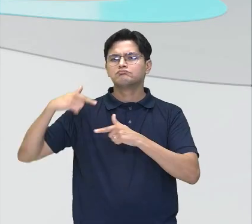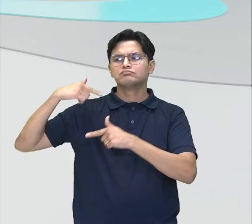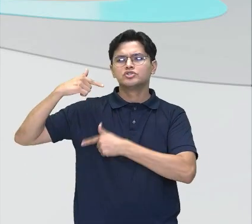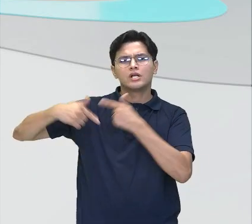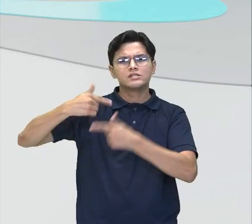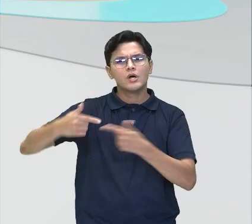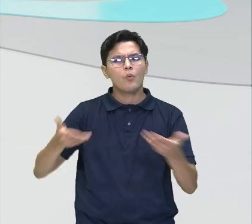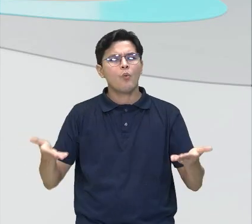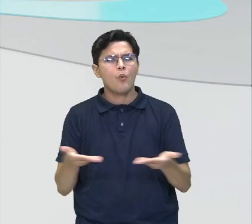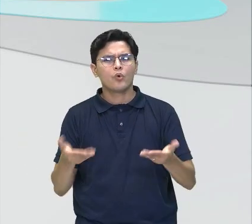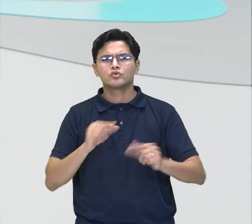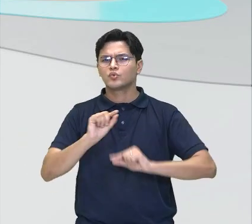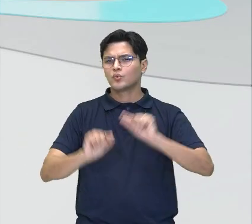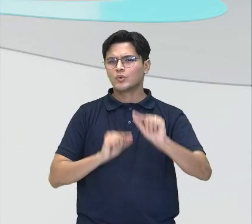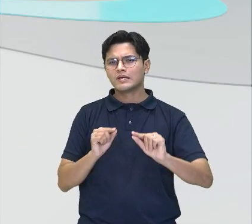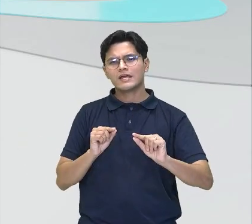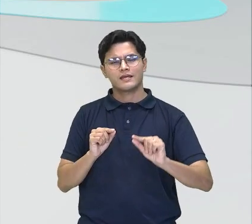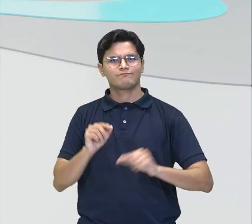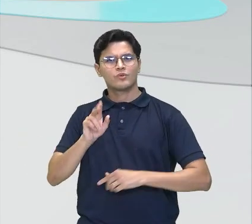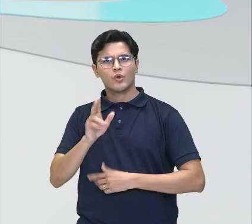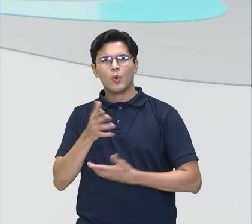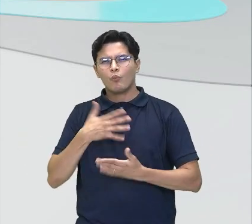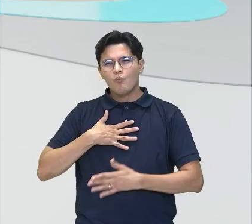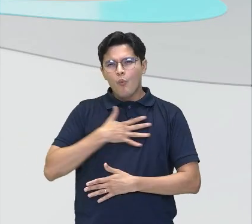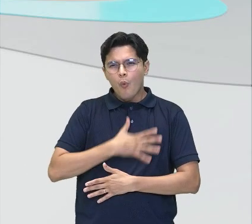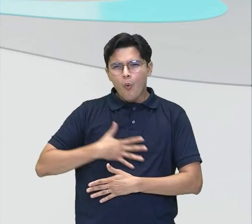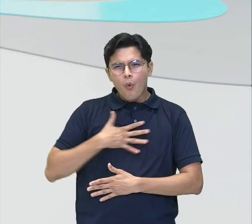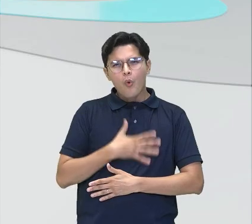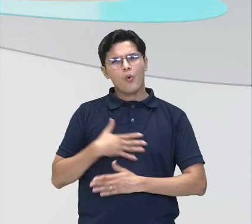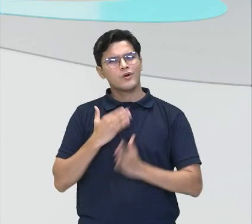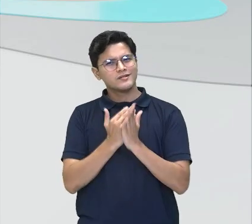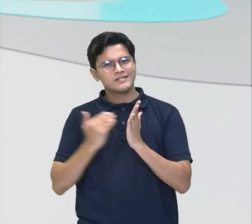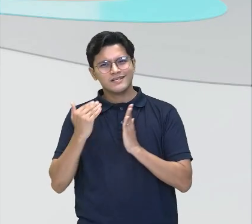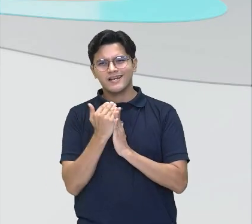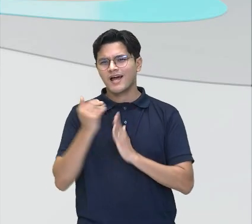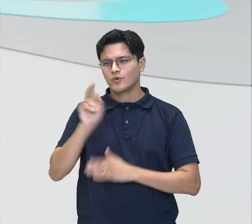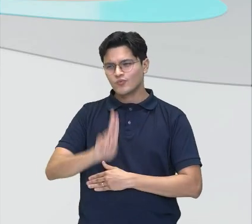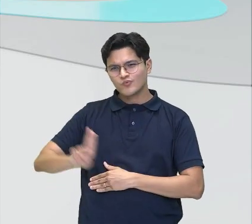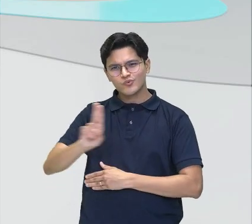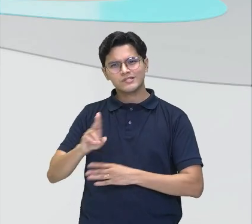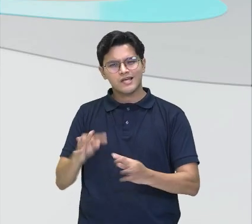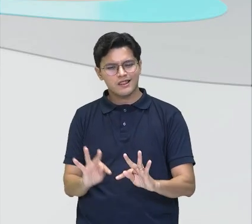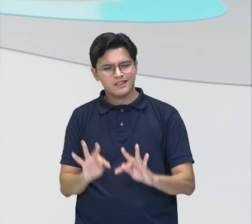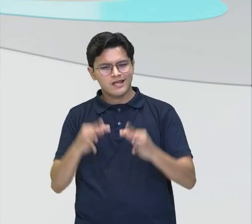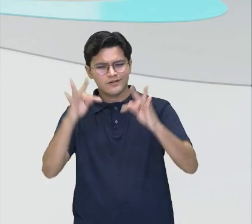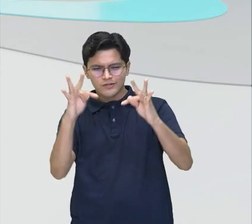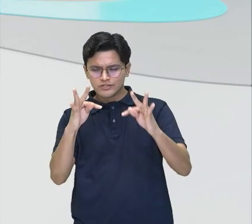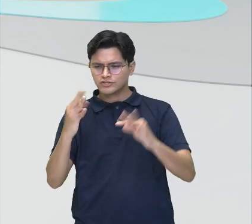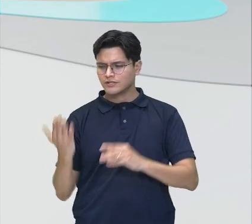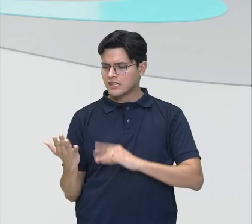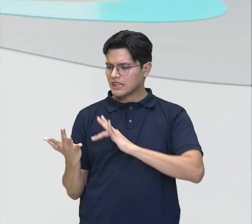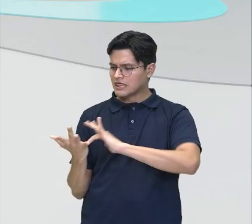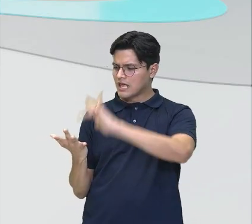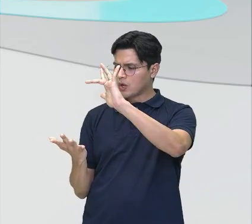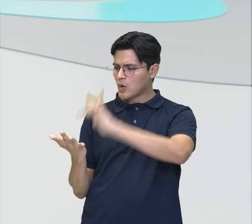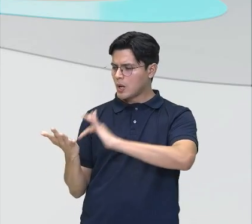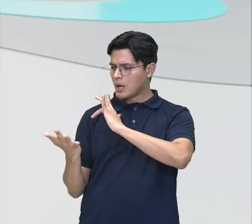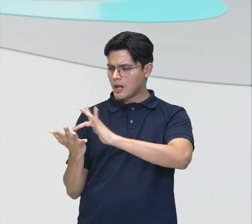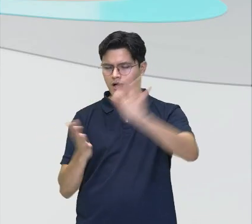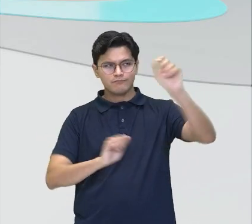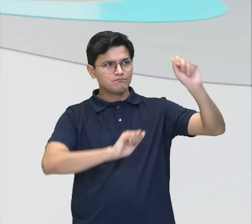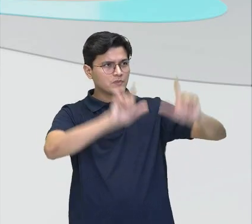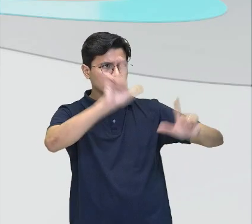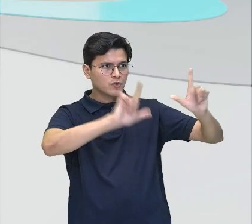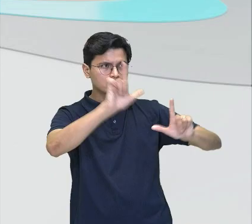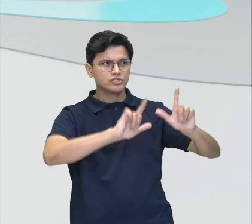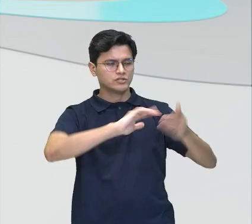sobre tecnologia, e aí a gente precisa usar ela como nossa aliada, no